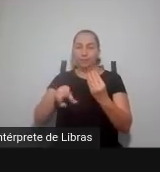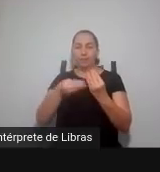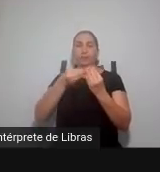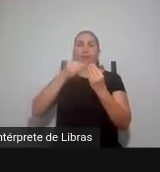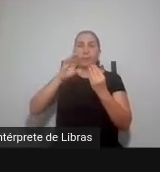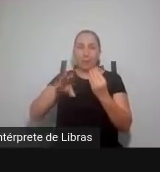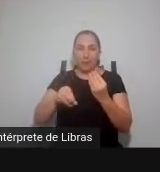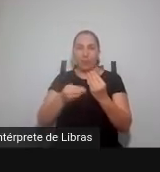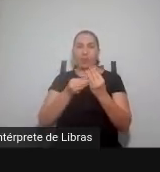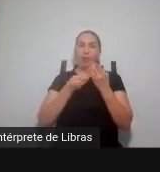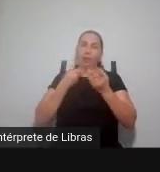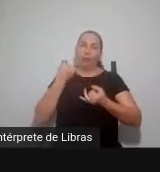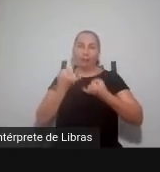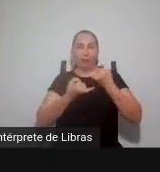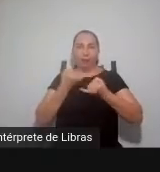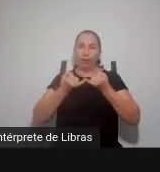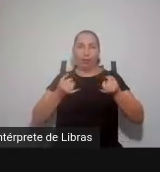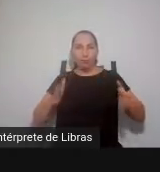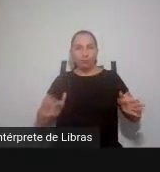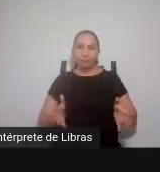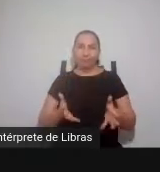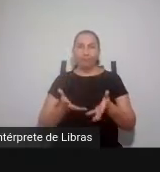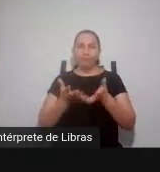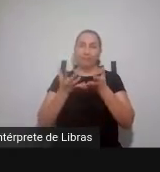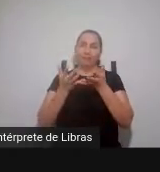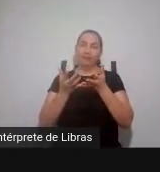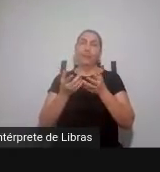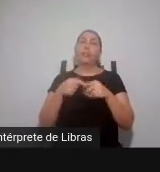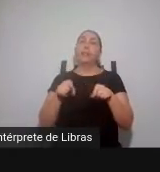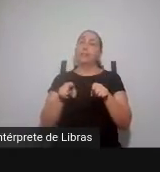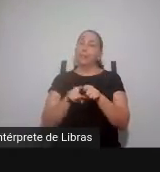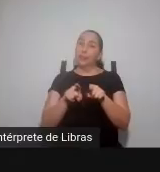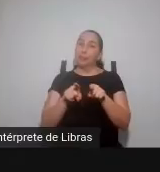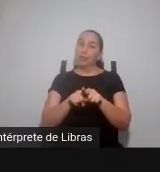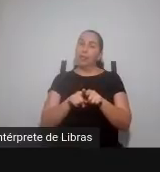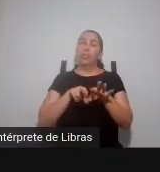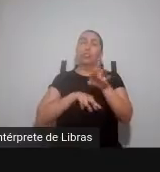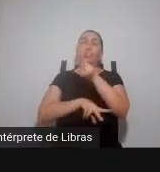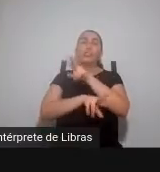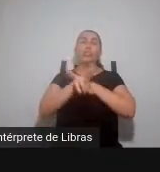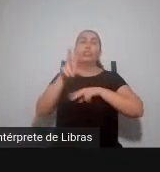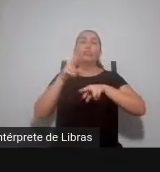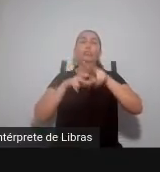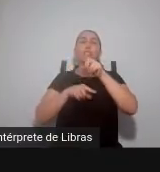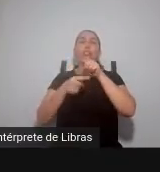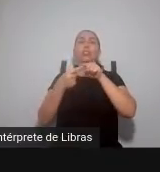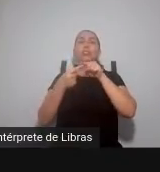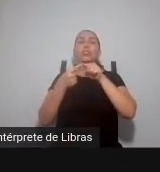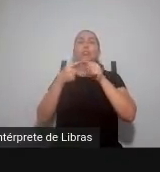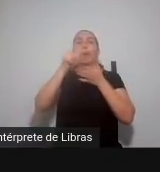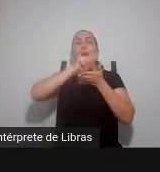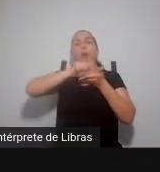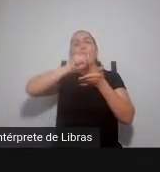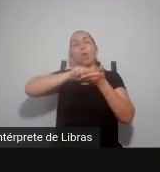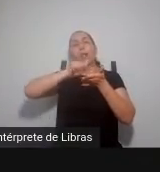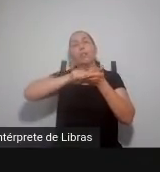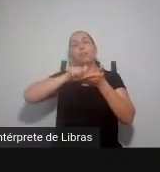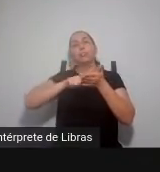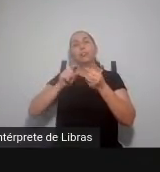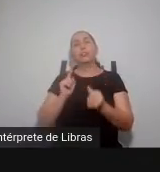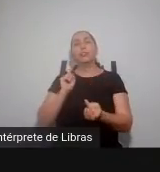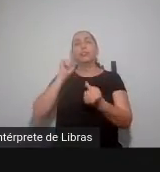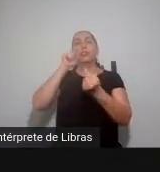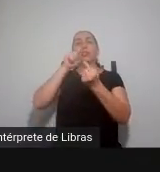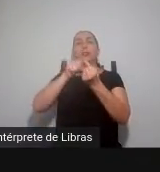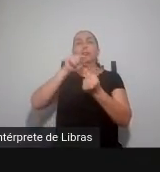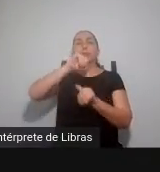E a multiplicidade de registros que as crianças têm feito a partir das nossas propostas. Então,